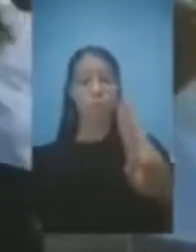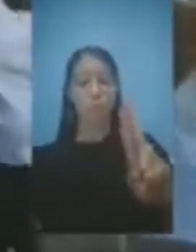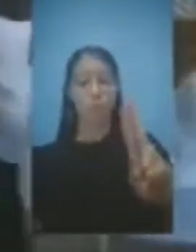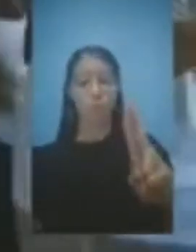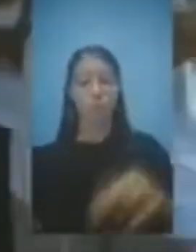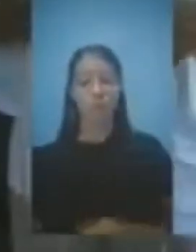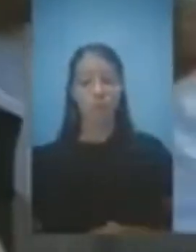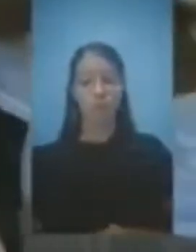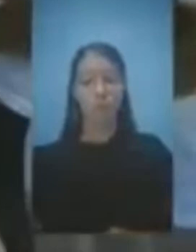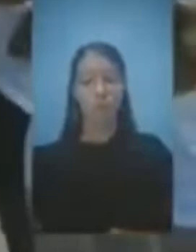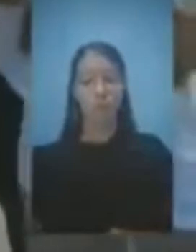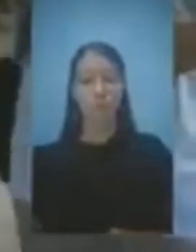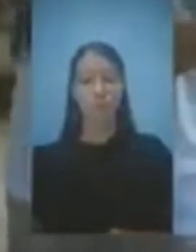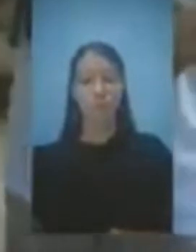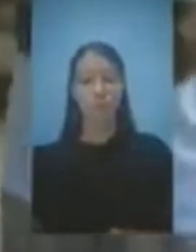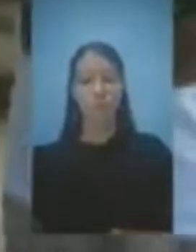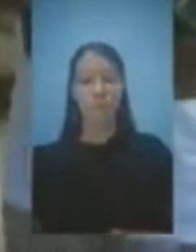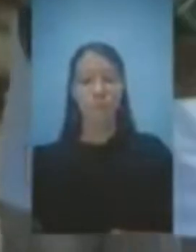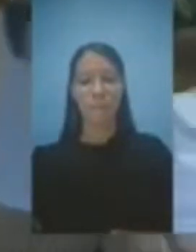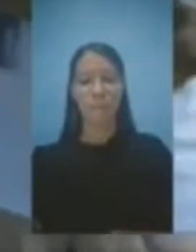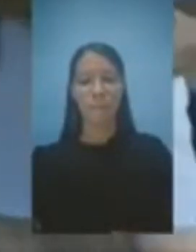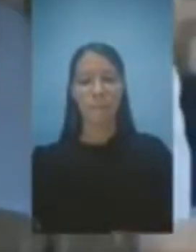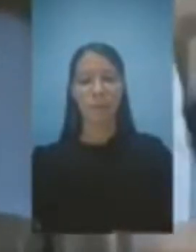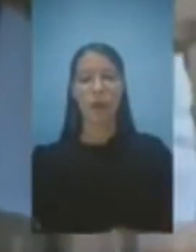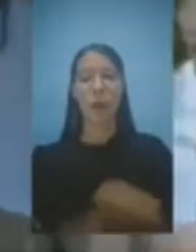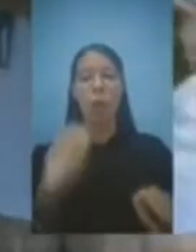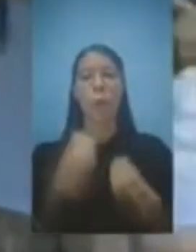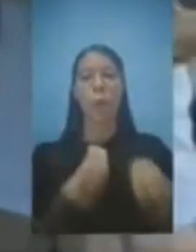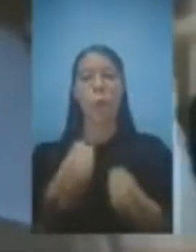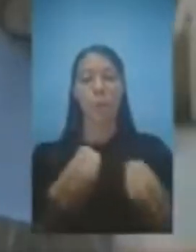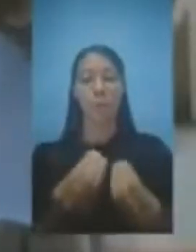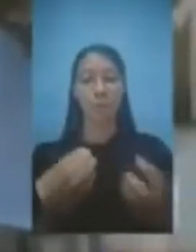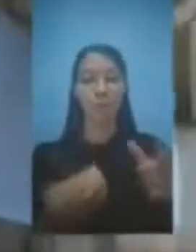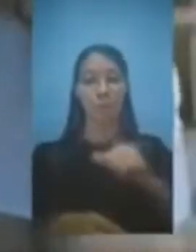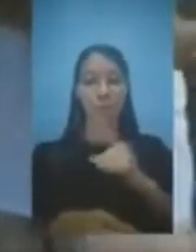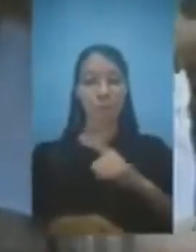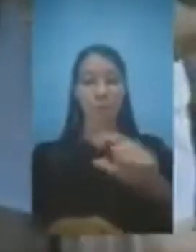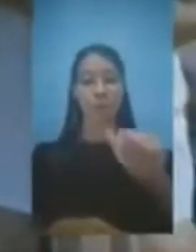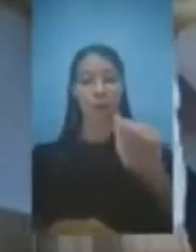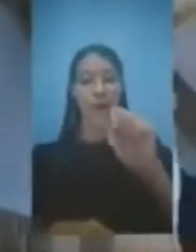Seu nome é Juju, Juju camarada.